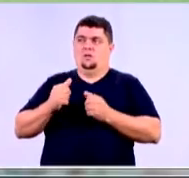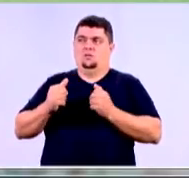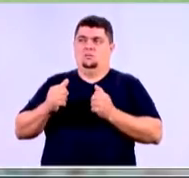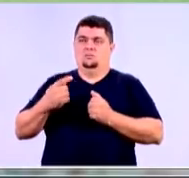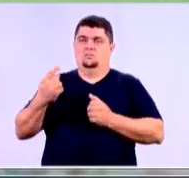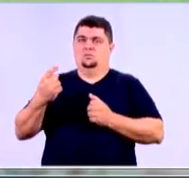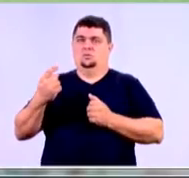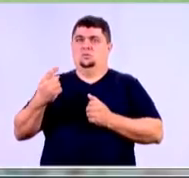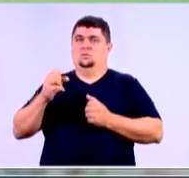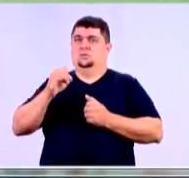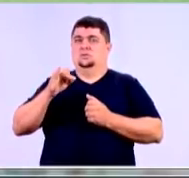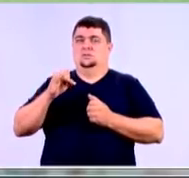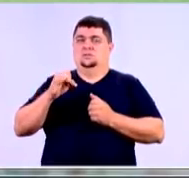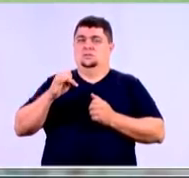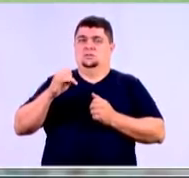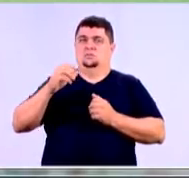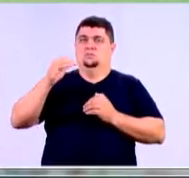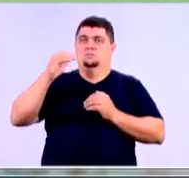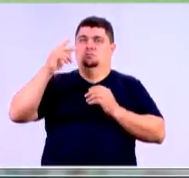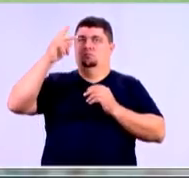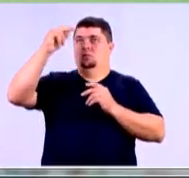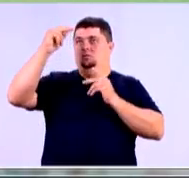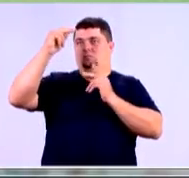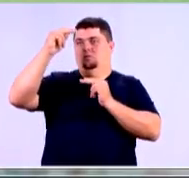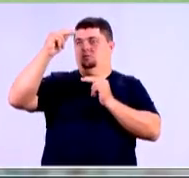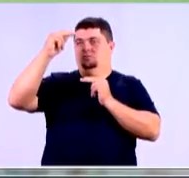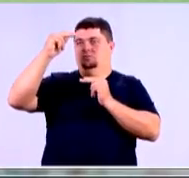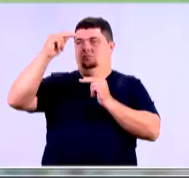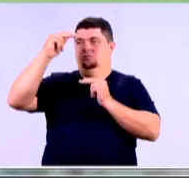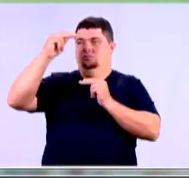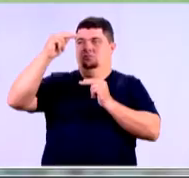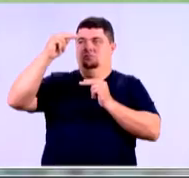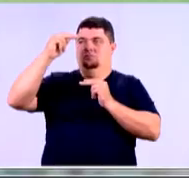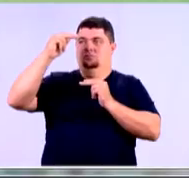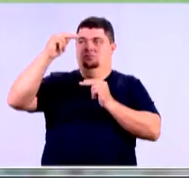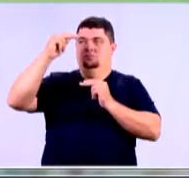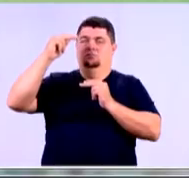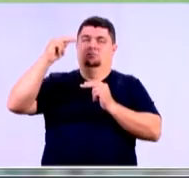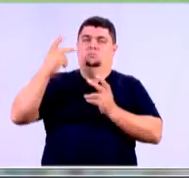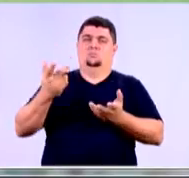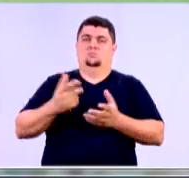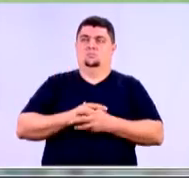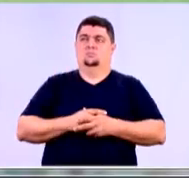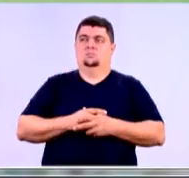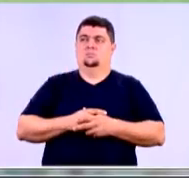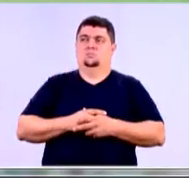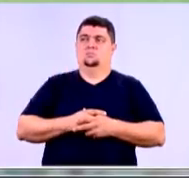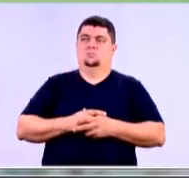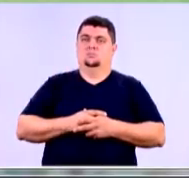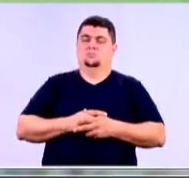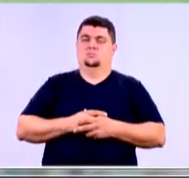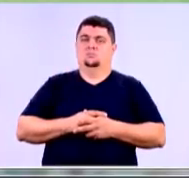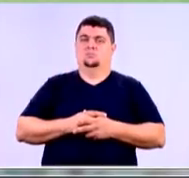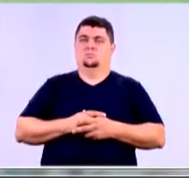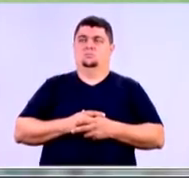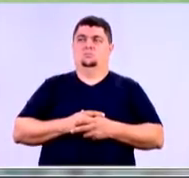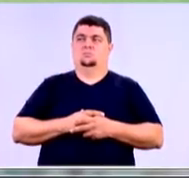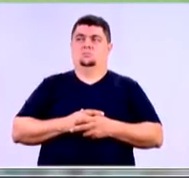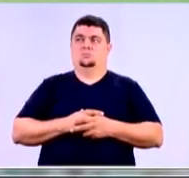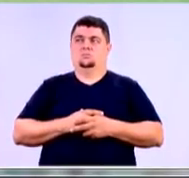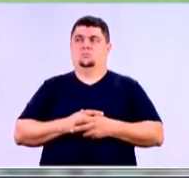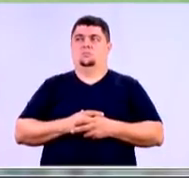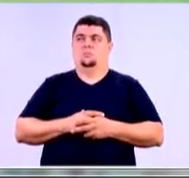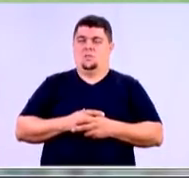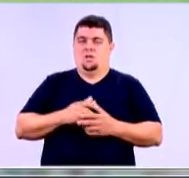1 quando essa parte aqui, das minhas dívidas de longo prazo, for 0. Então, quanto